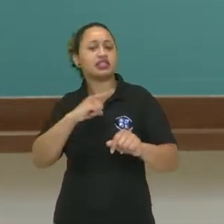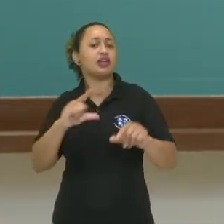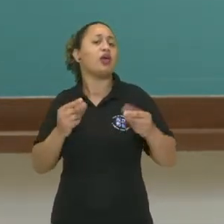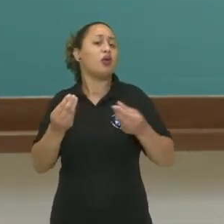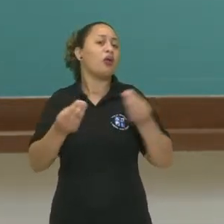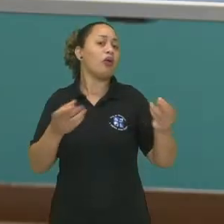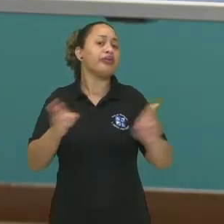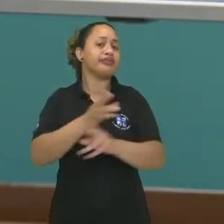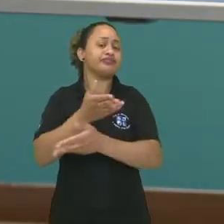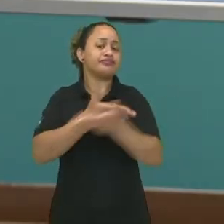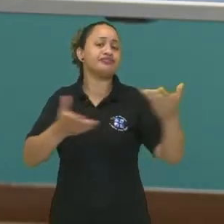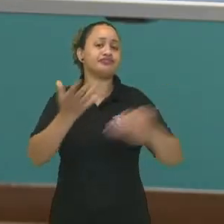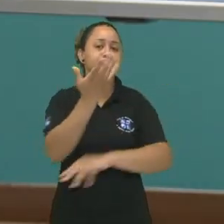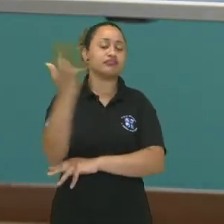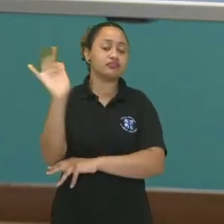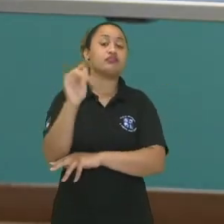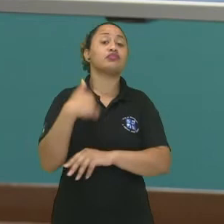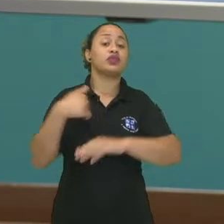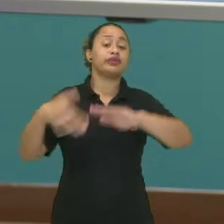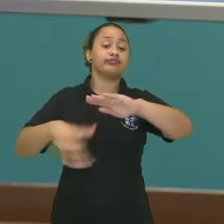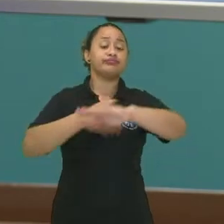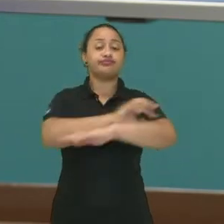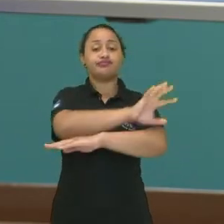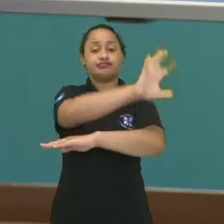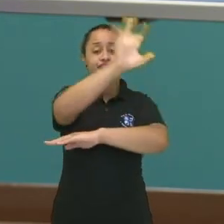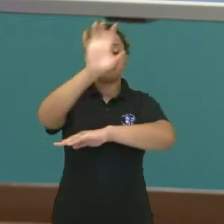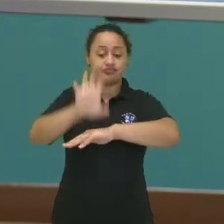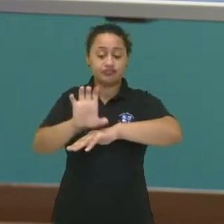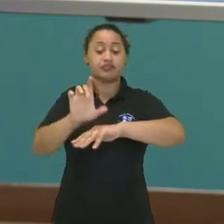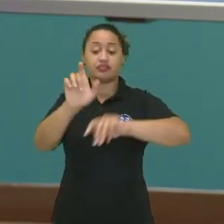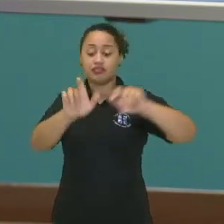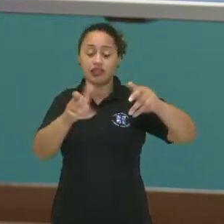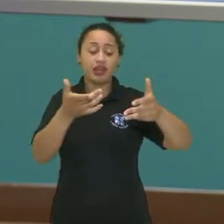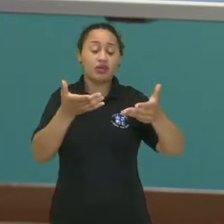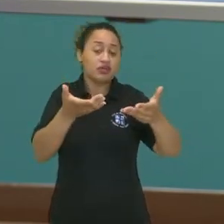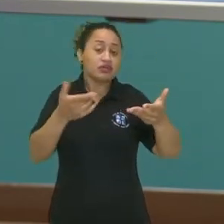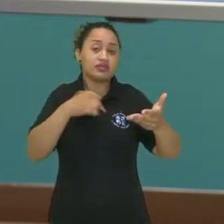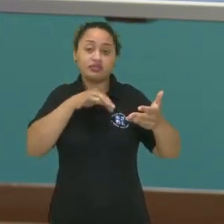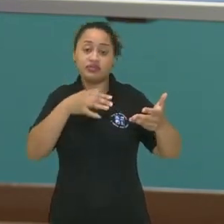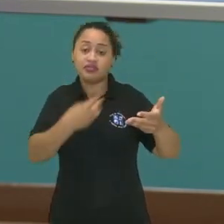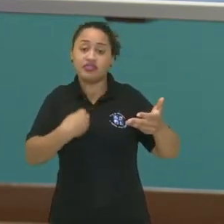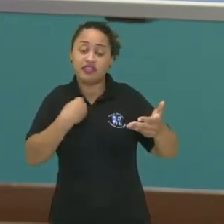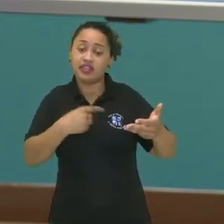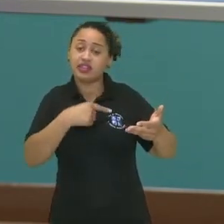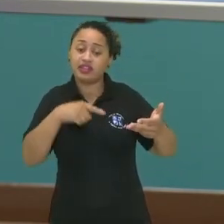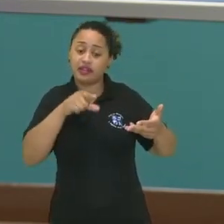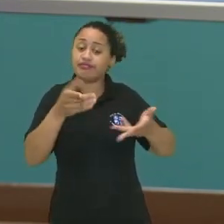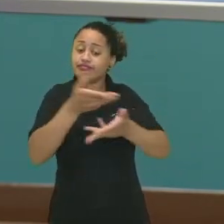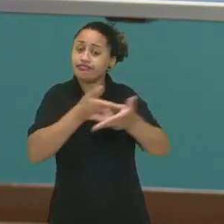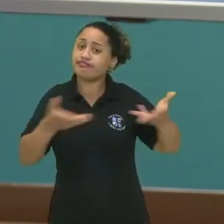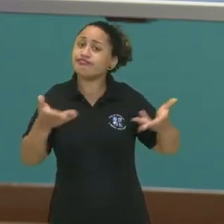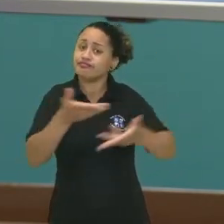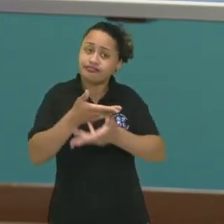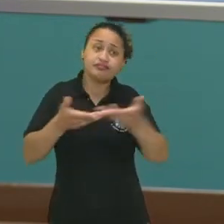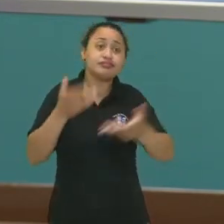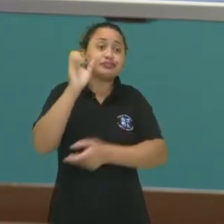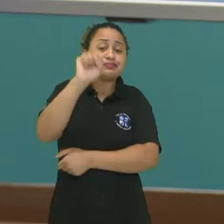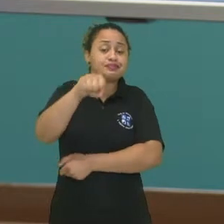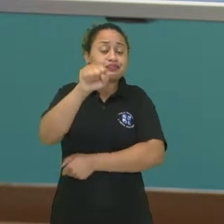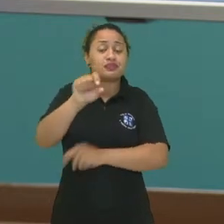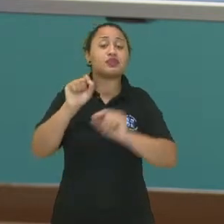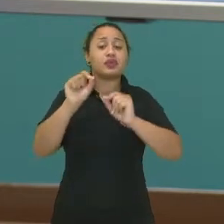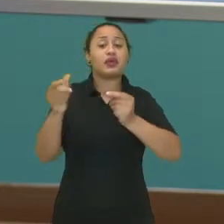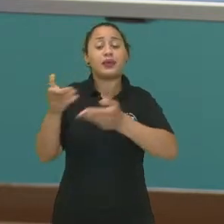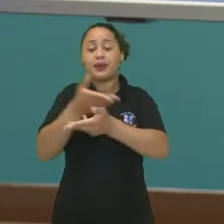né? Nos ecossistemas, os indivíduos que ali habitam, eles se relacionam entre eles. Isso mesmo. E